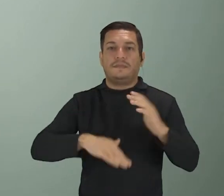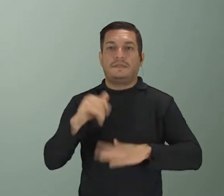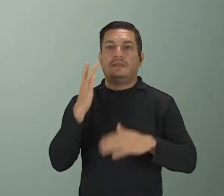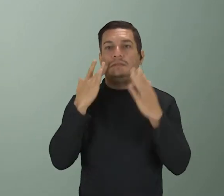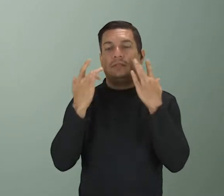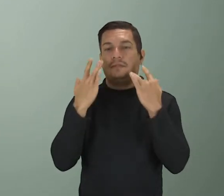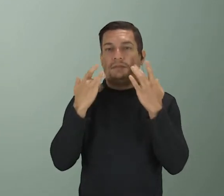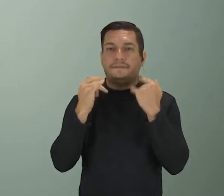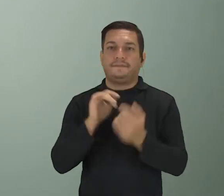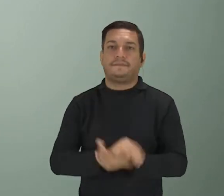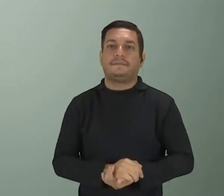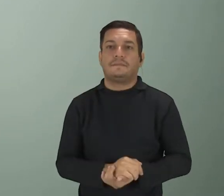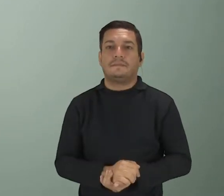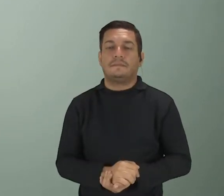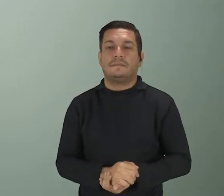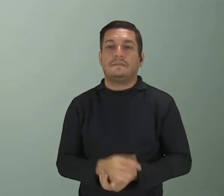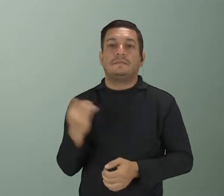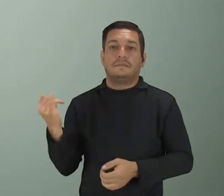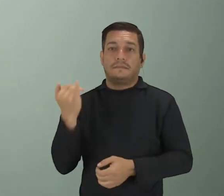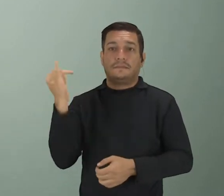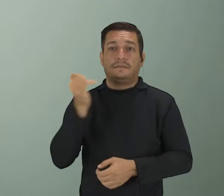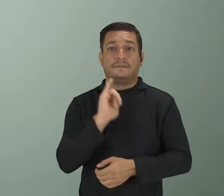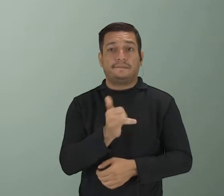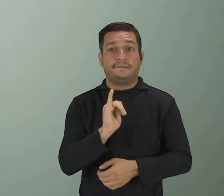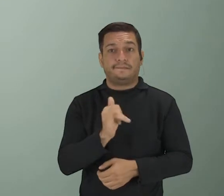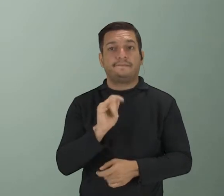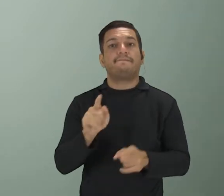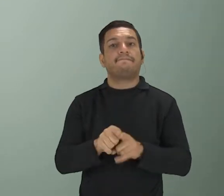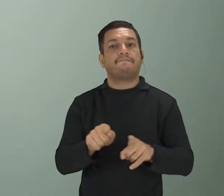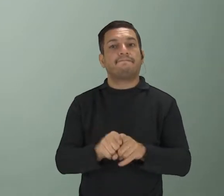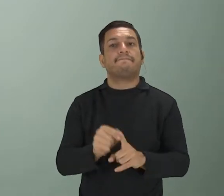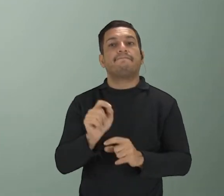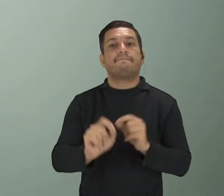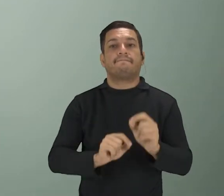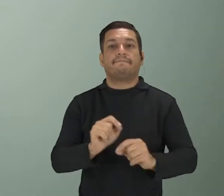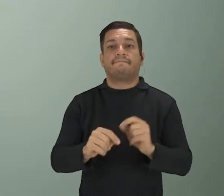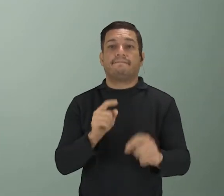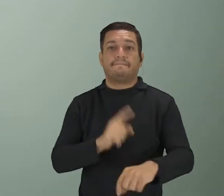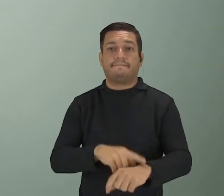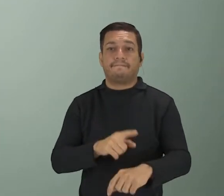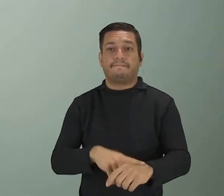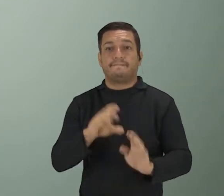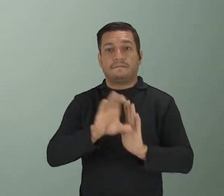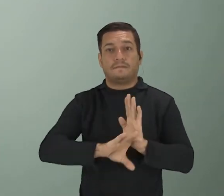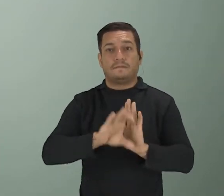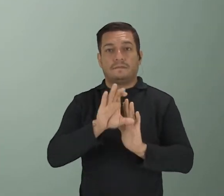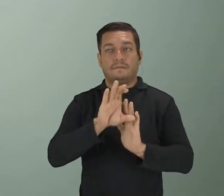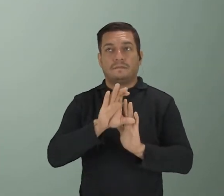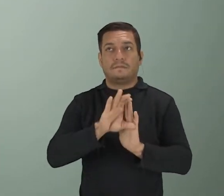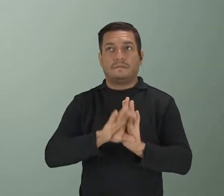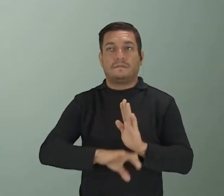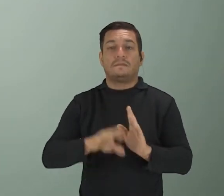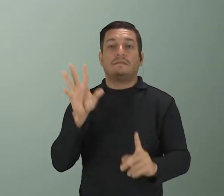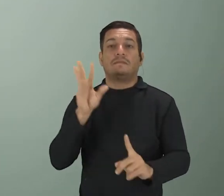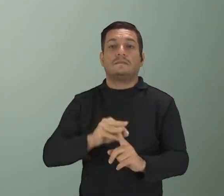profissionais? E é importante dizer que a partir do nosso currículo,